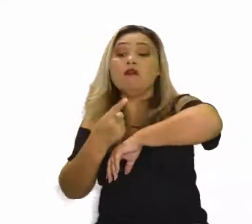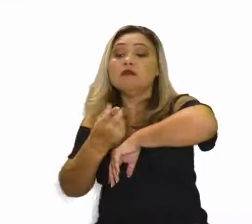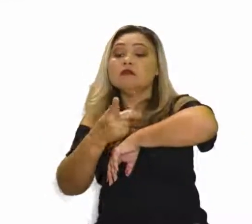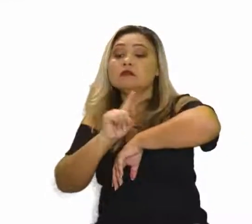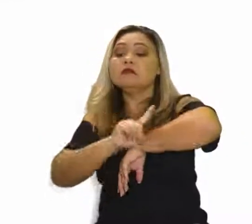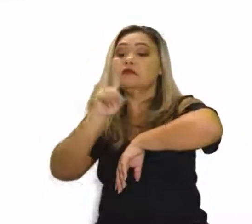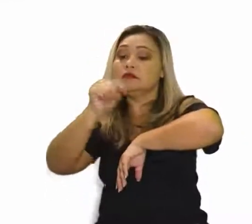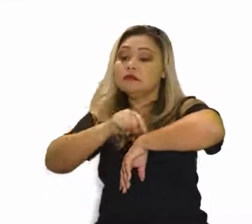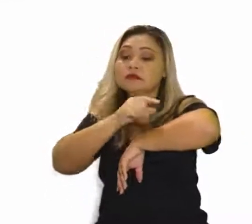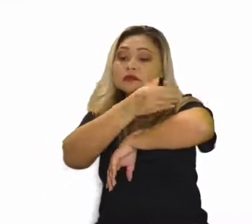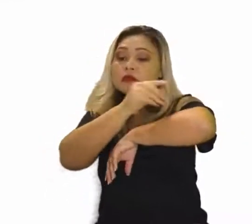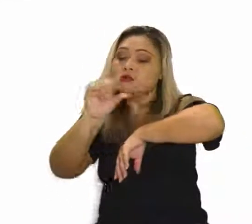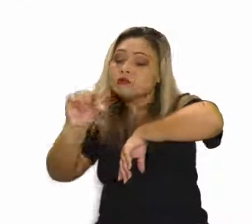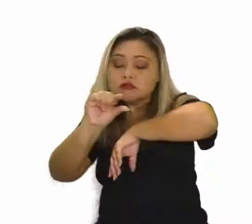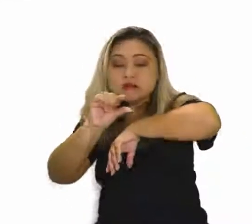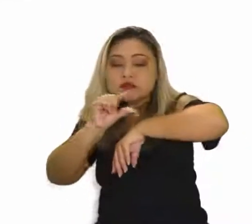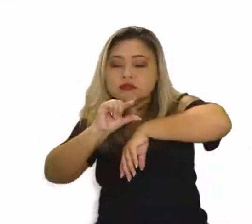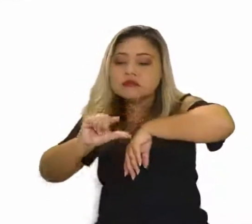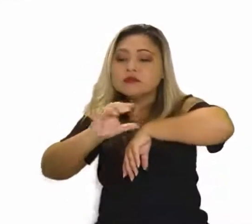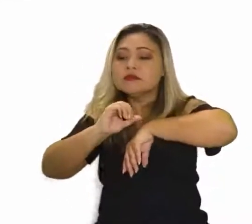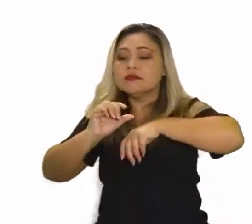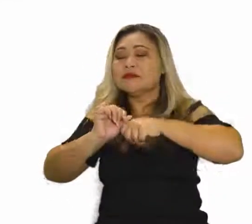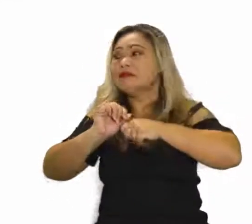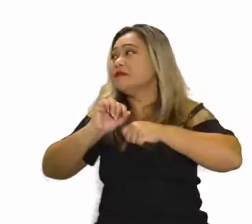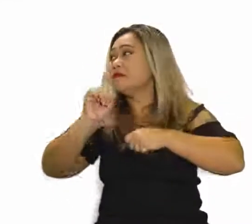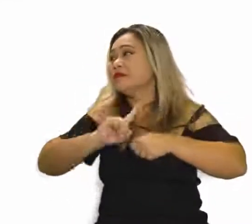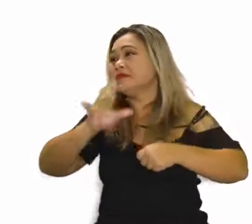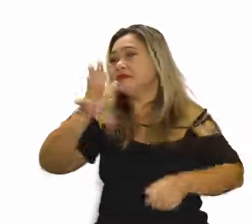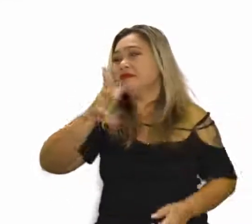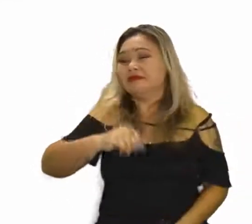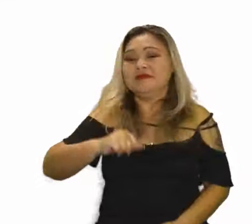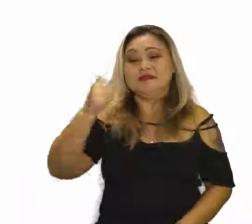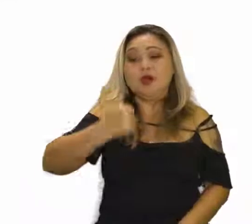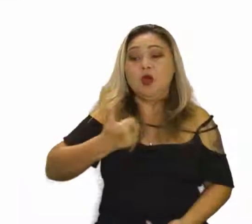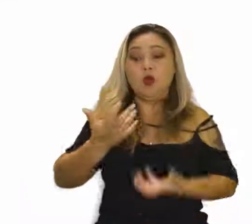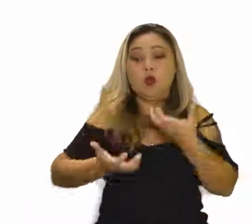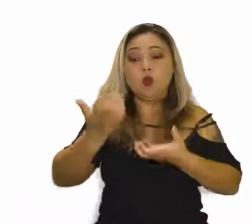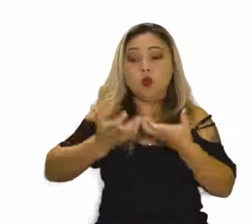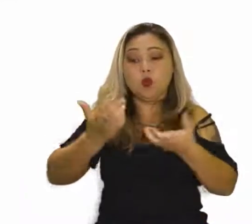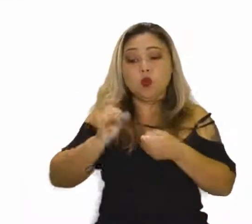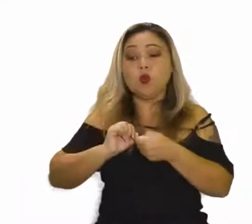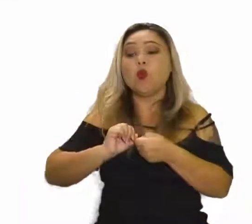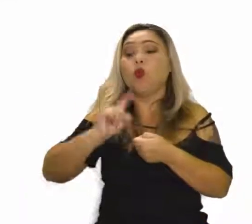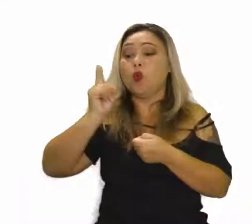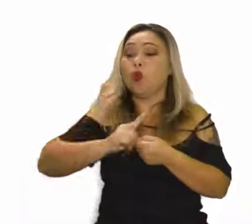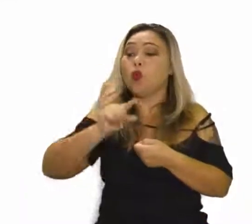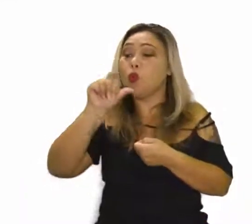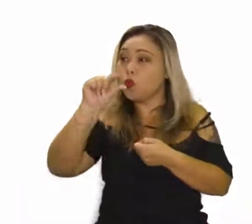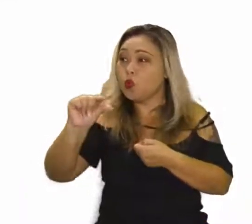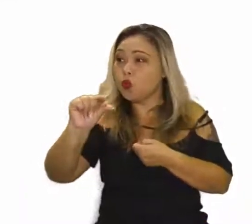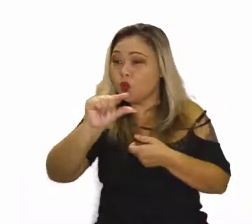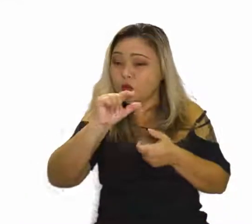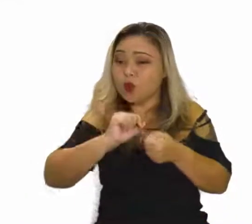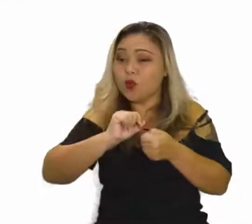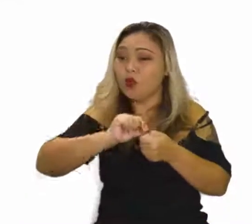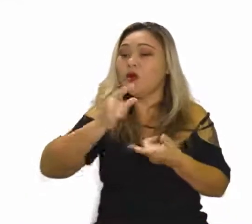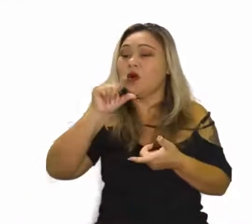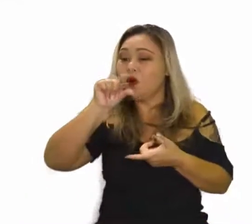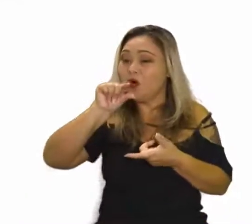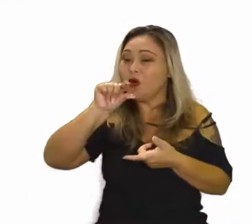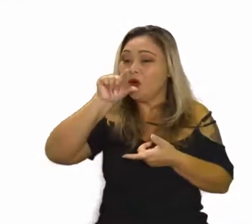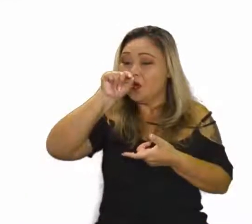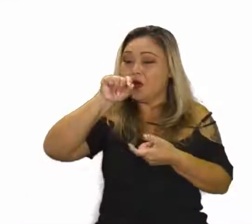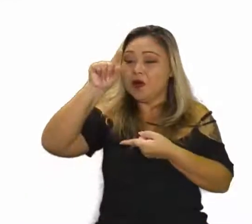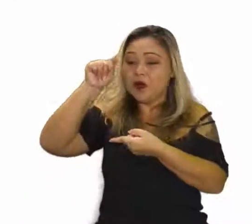ovo de galinha cozida, ovo de codorna. Galinha cozida é... ovo de codorna, não é isso?